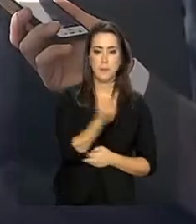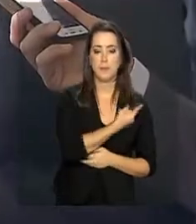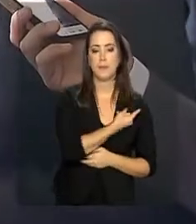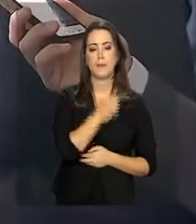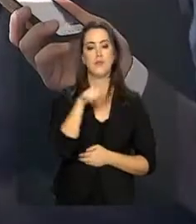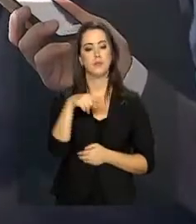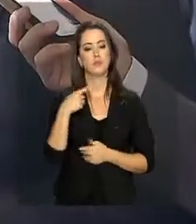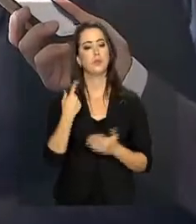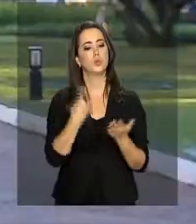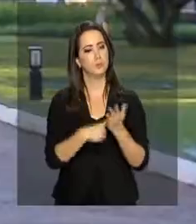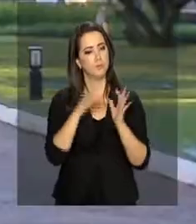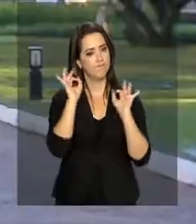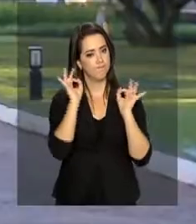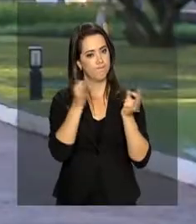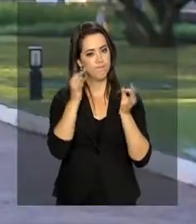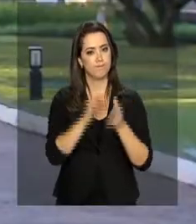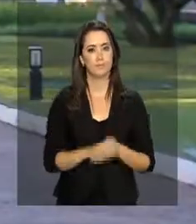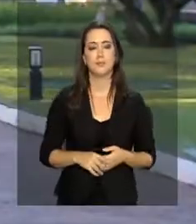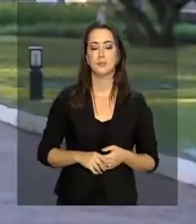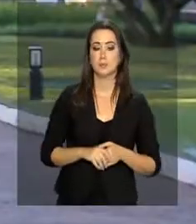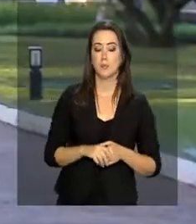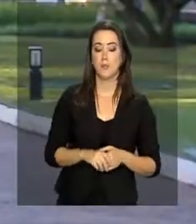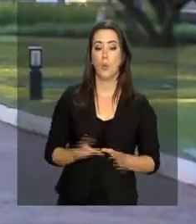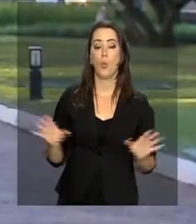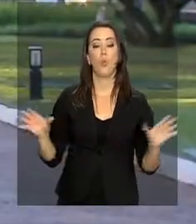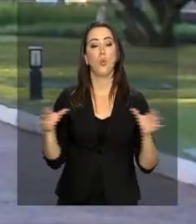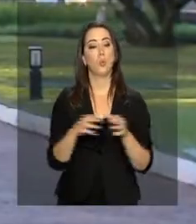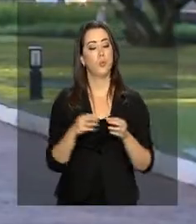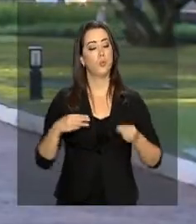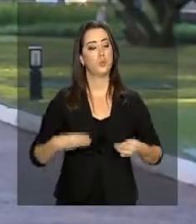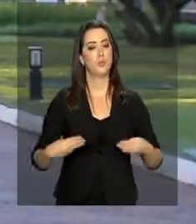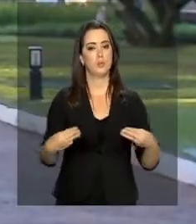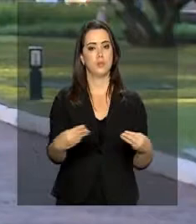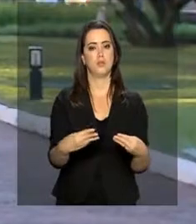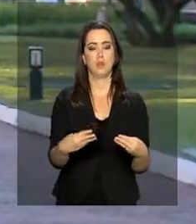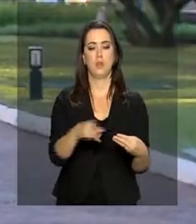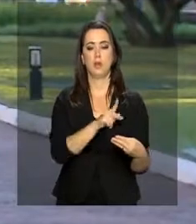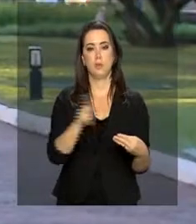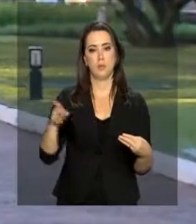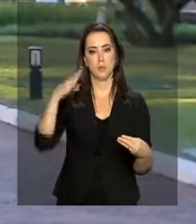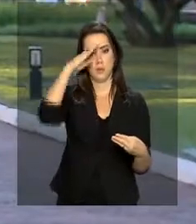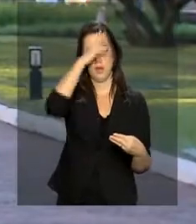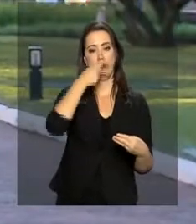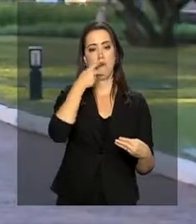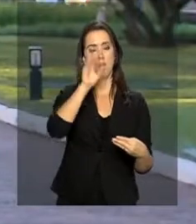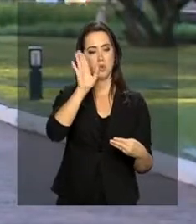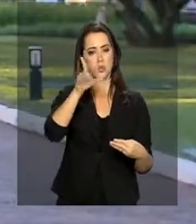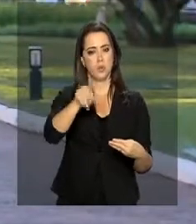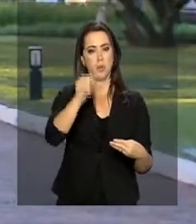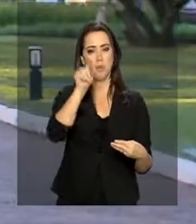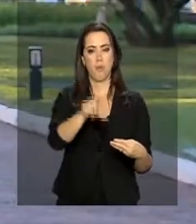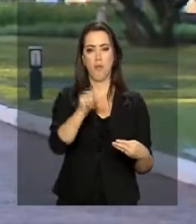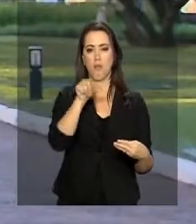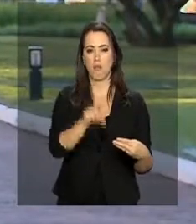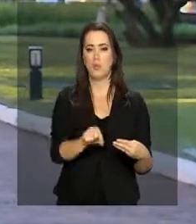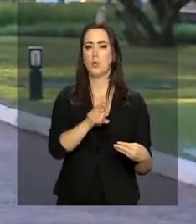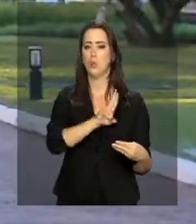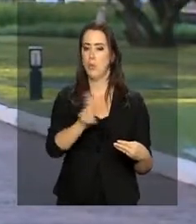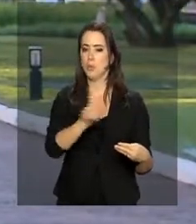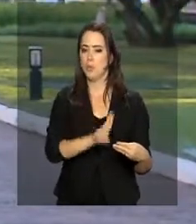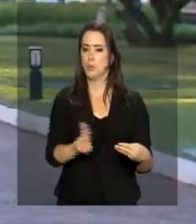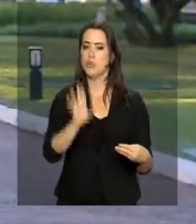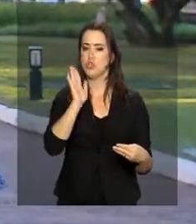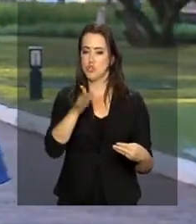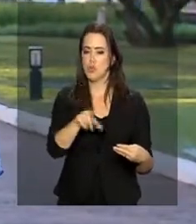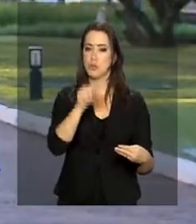cumprirmos a missão sobre a equipe ministerial o presidente eleito informou que tem nomes definidos para todas as áreas mas